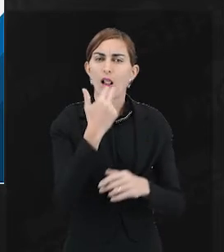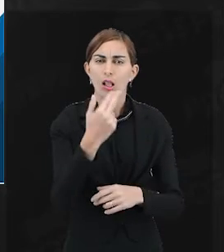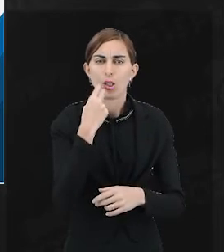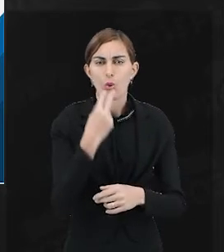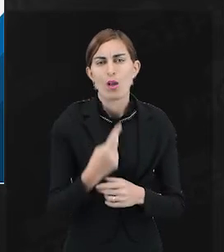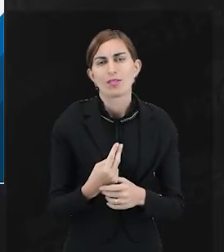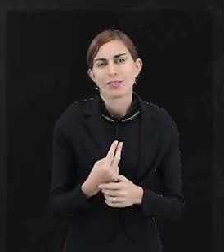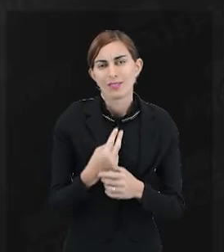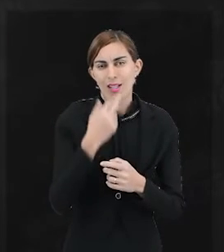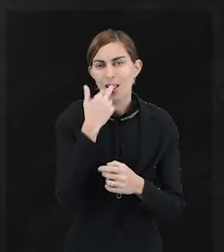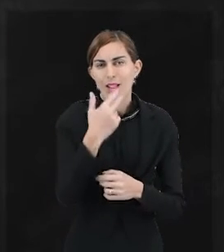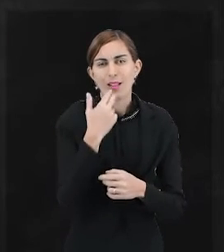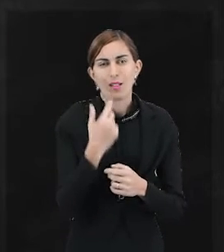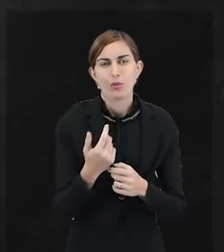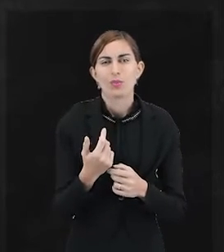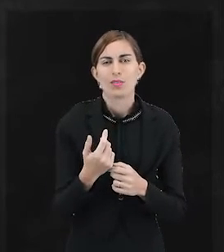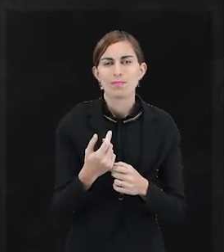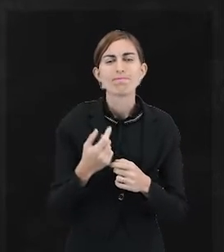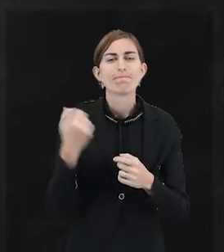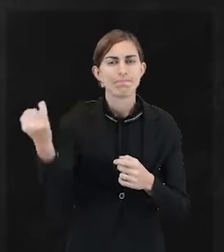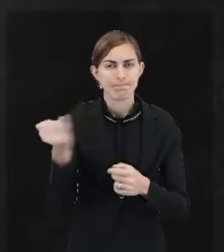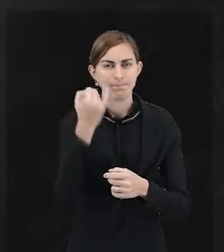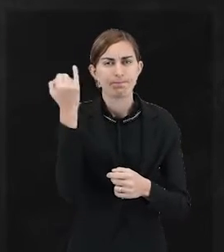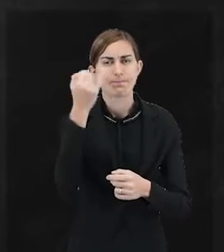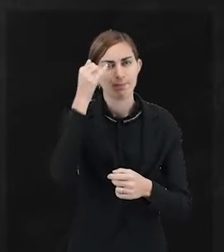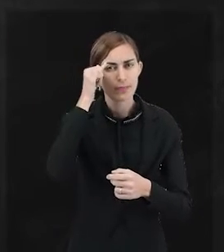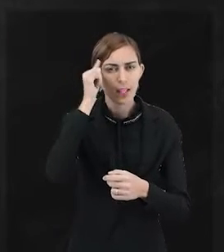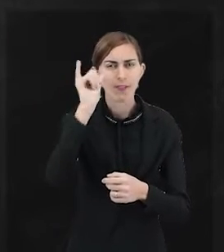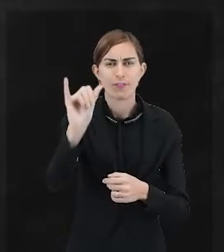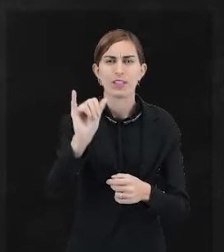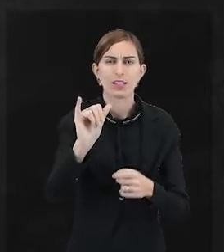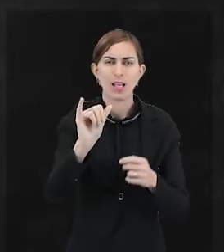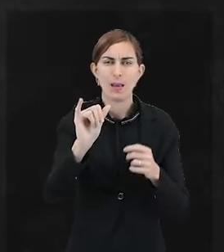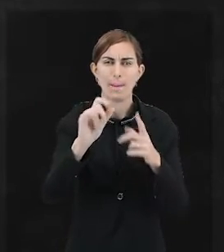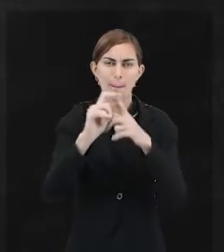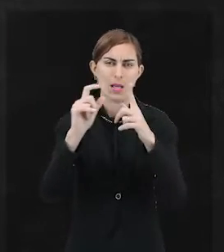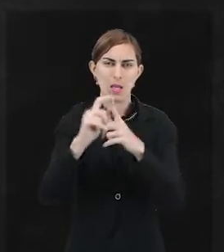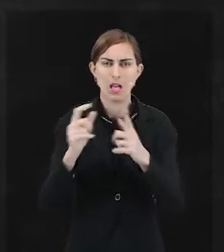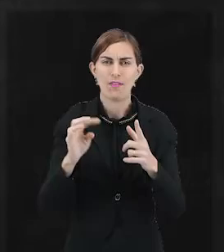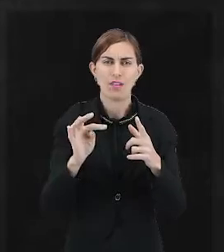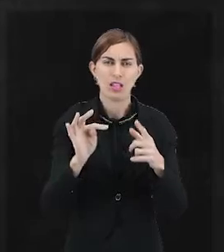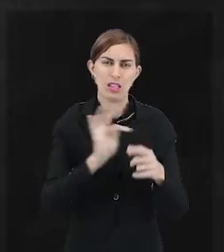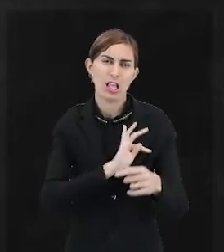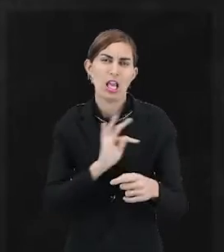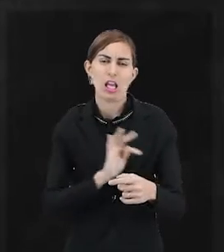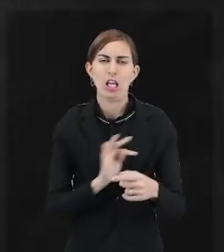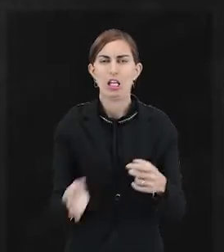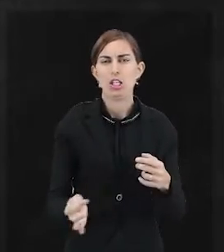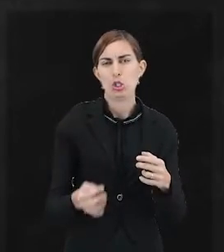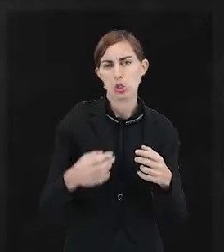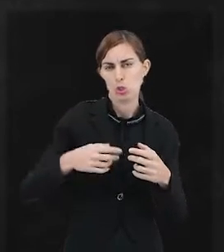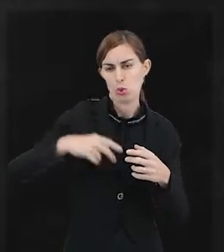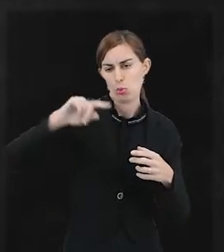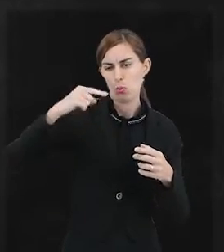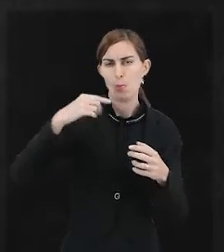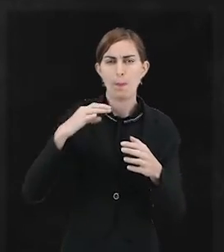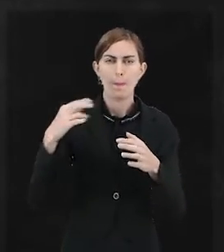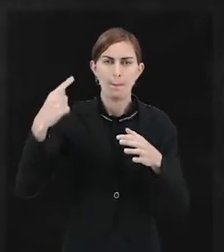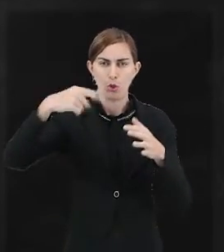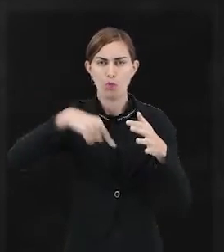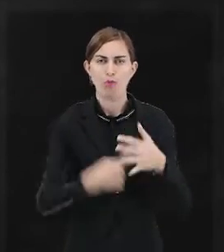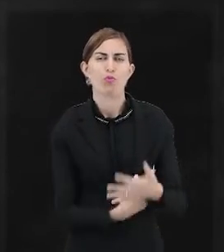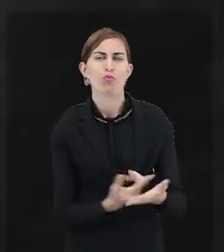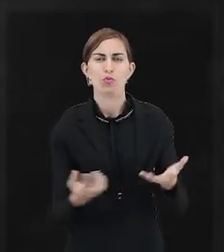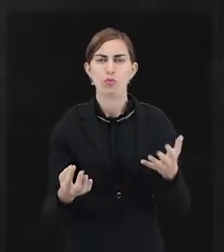linguagem. Ou seja, uma dica importante é evitar o uso de termos técnicos, evitar linguagens rebuscadas que